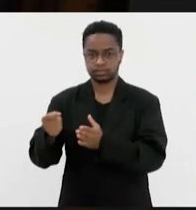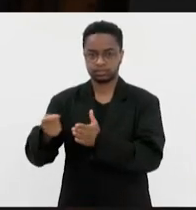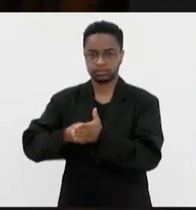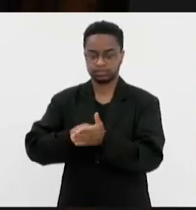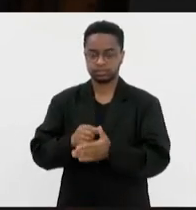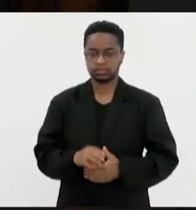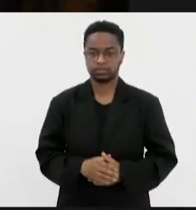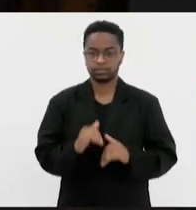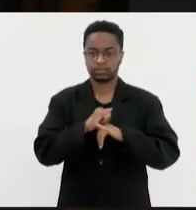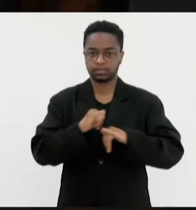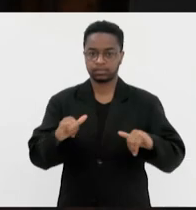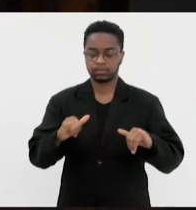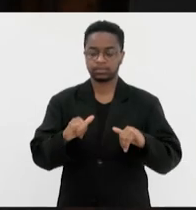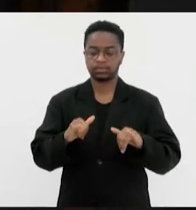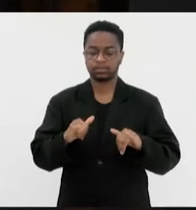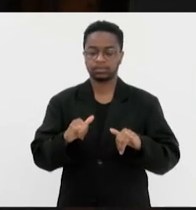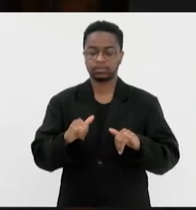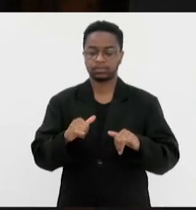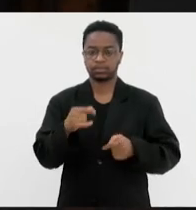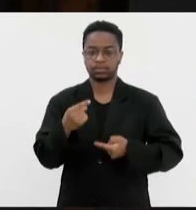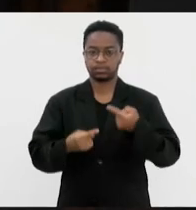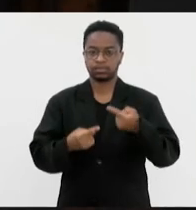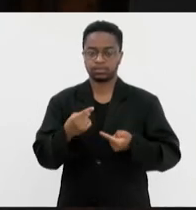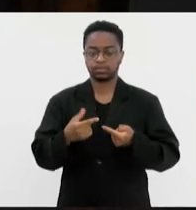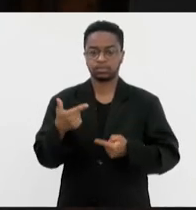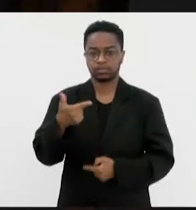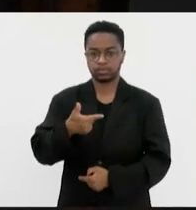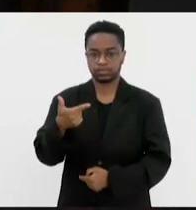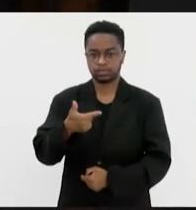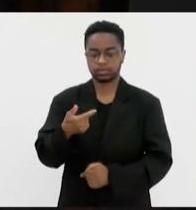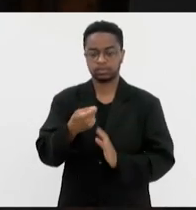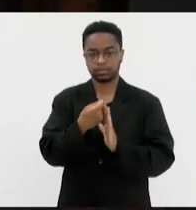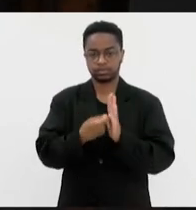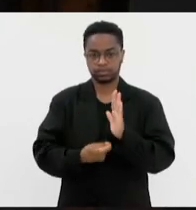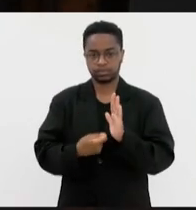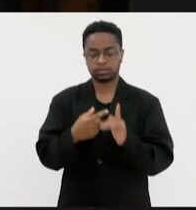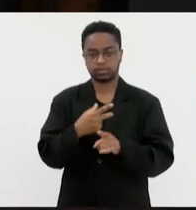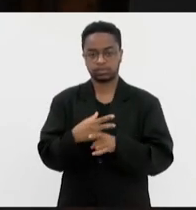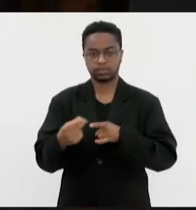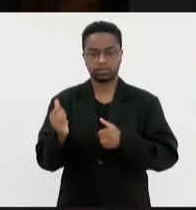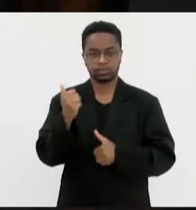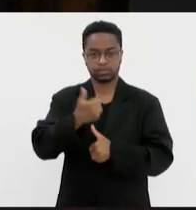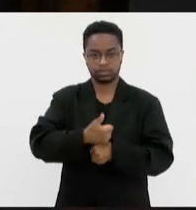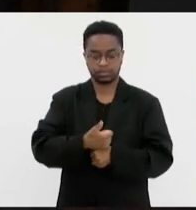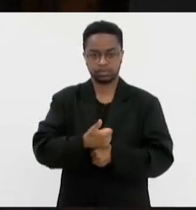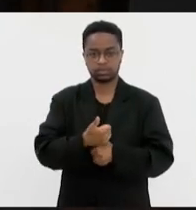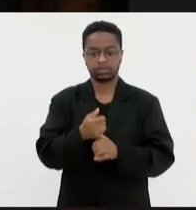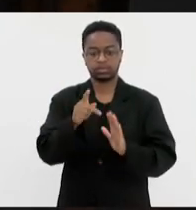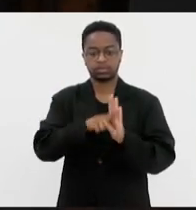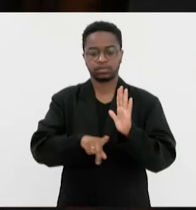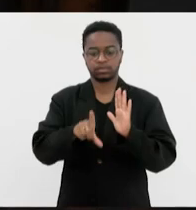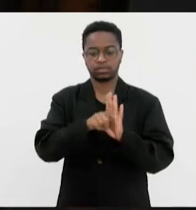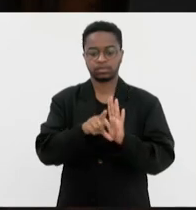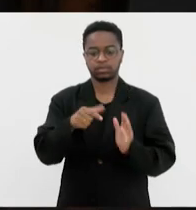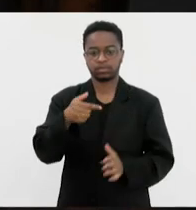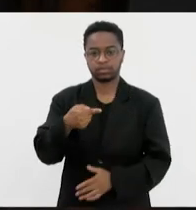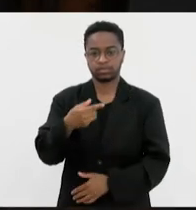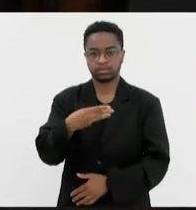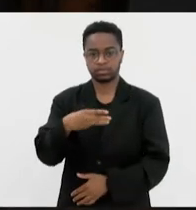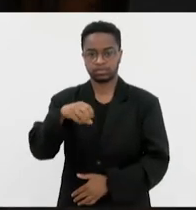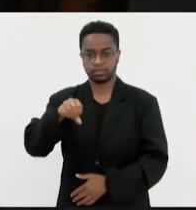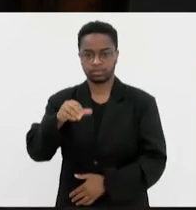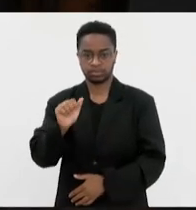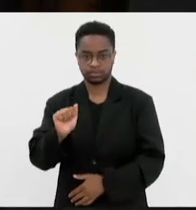autógrafo. Anuncio, em tramitação ordinária, em segunda discussão, redação do vencido assim emendada. Projeto de lei número 739-A